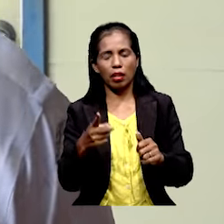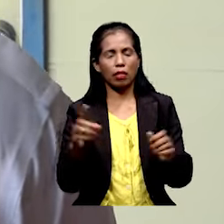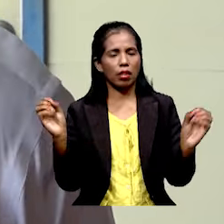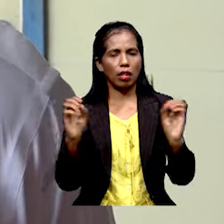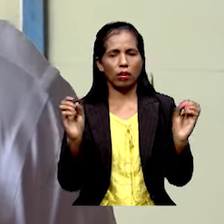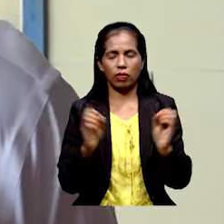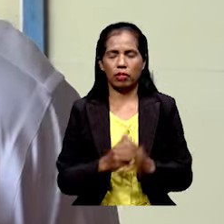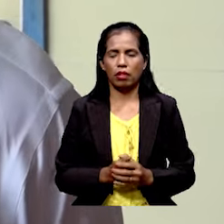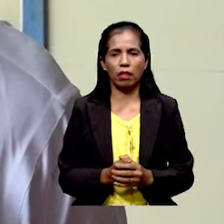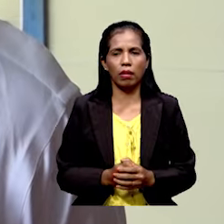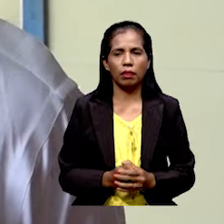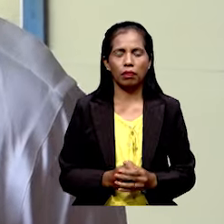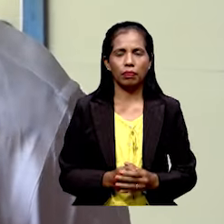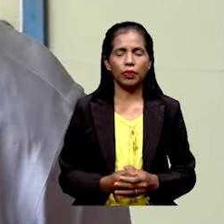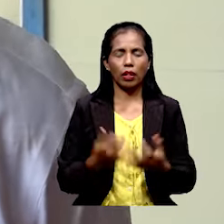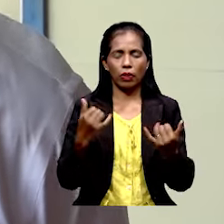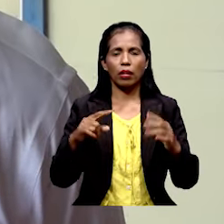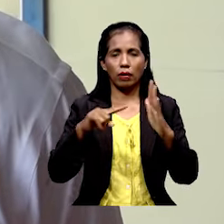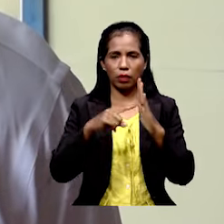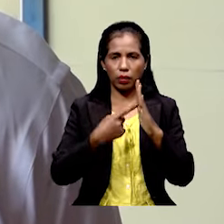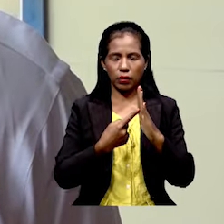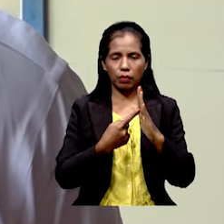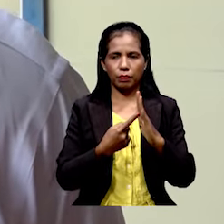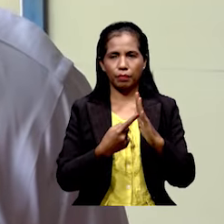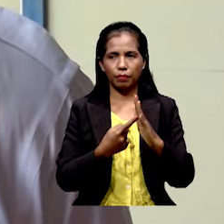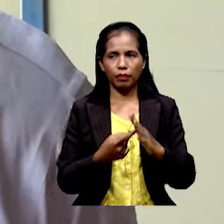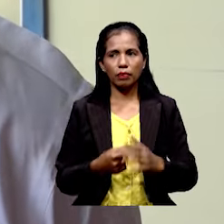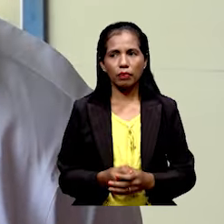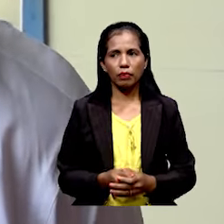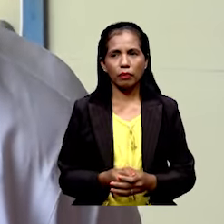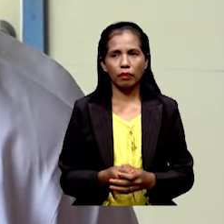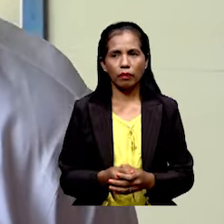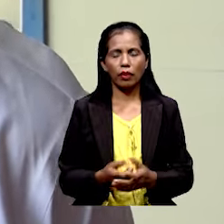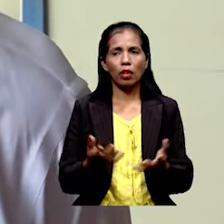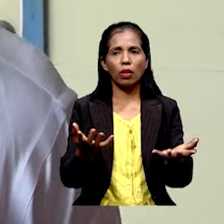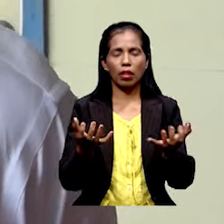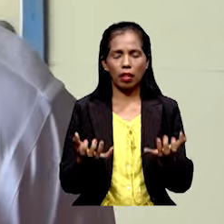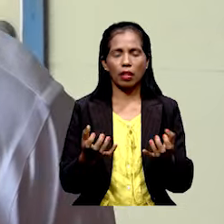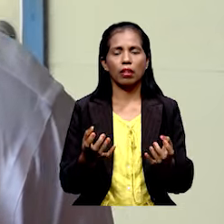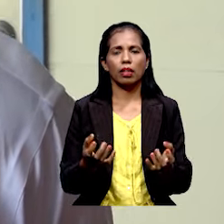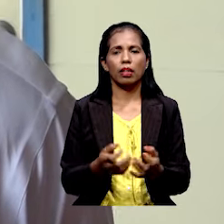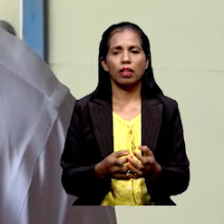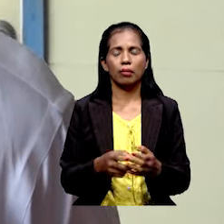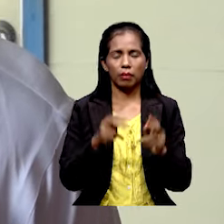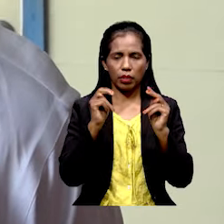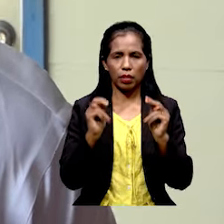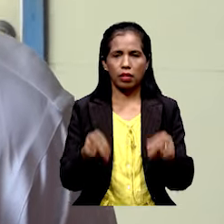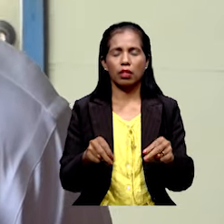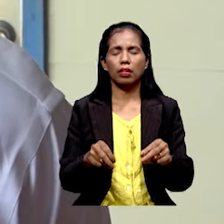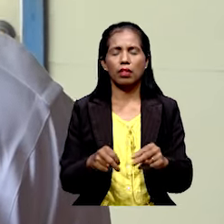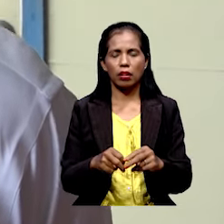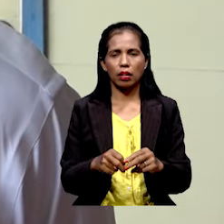malakoi mes agora começa be balu ko hakara ki hola inisiativa ne inisiativa ser ne